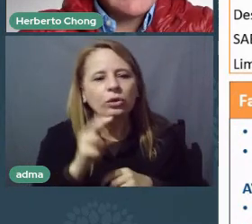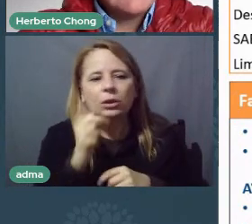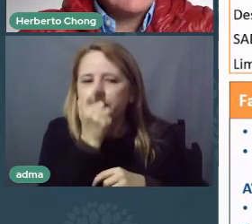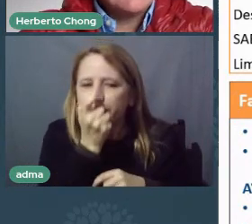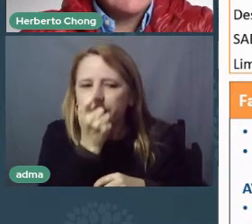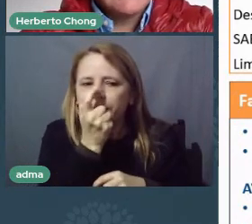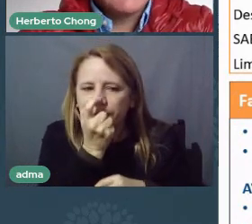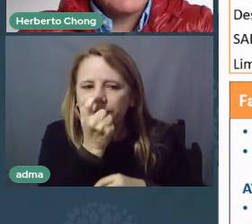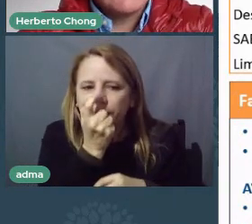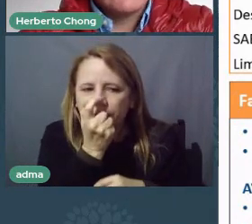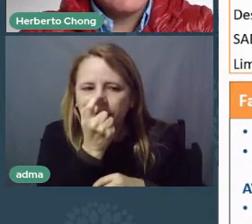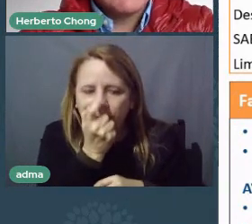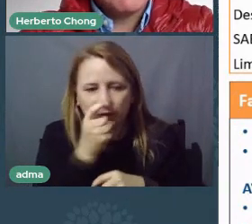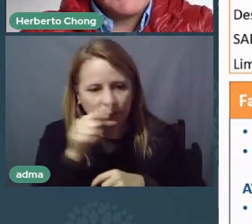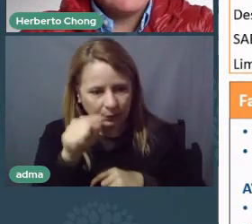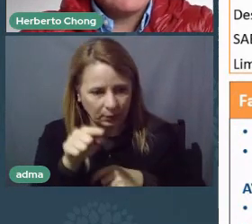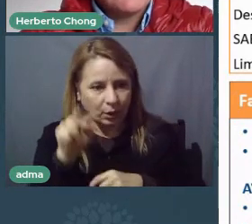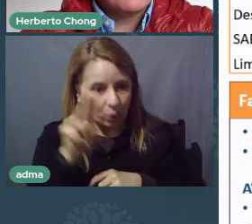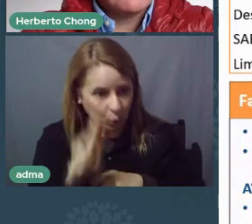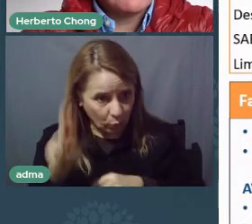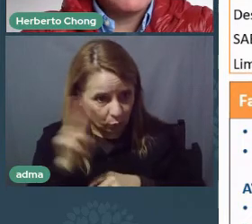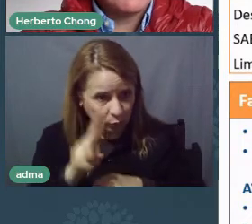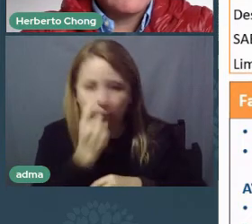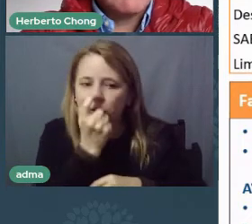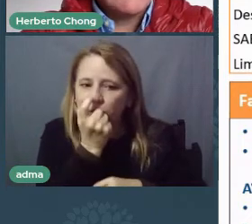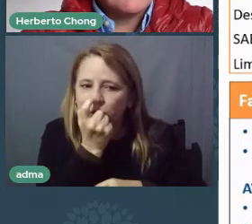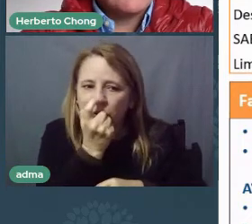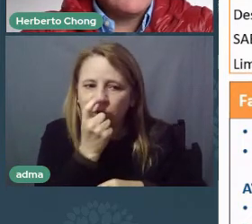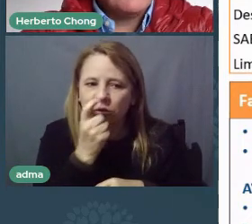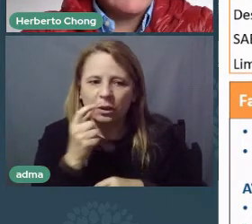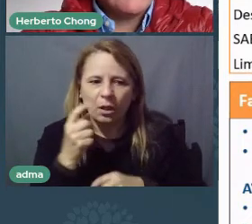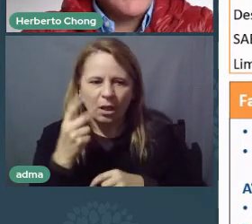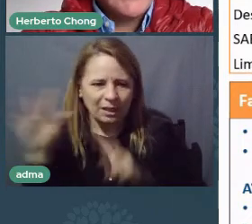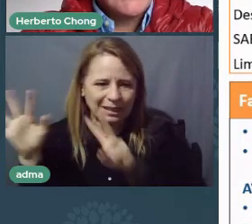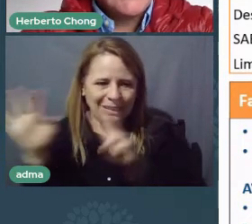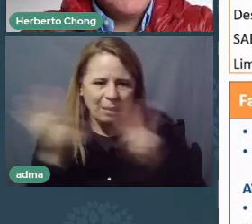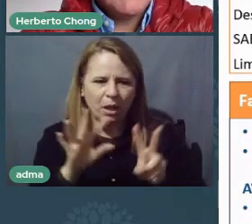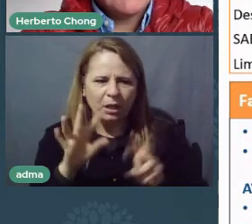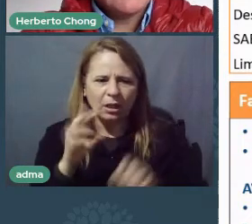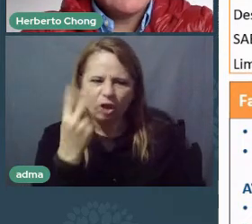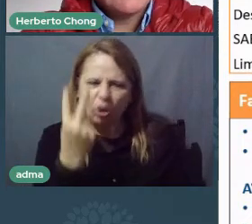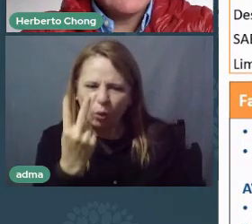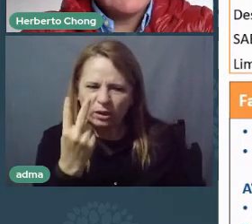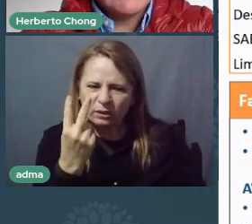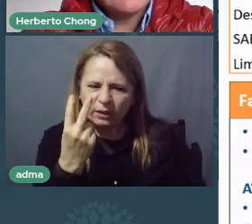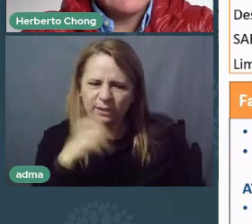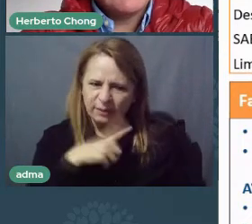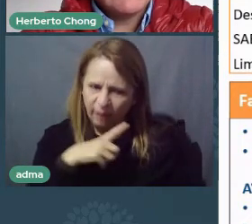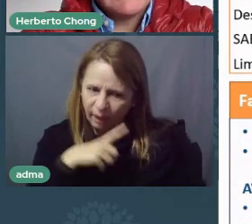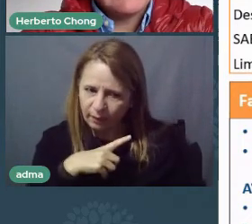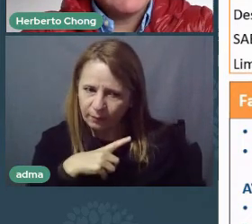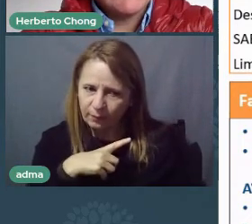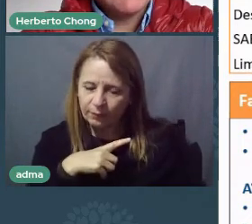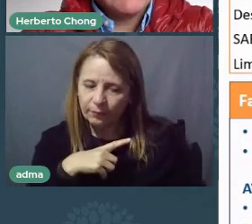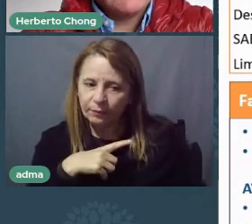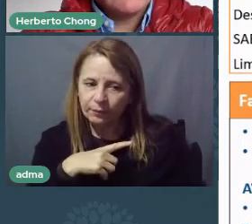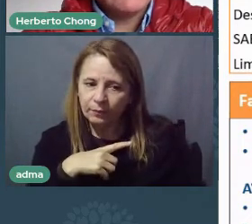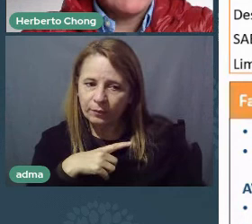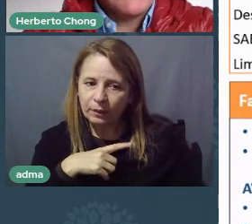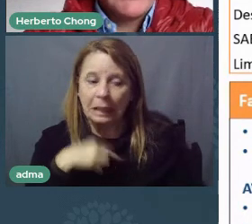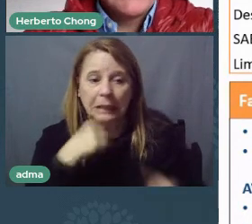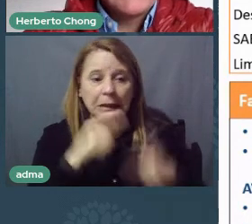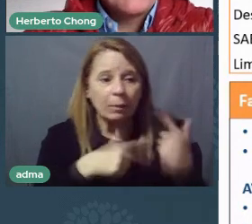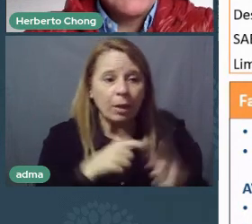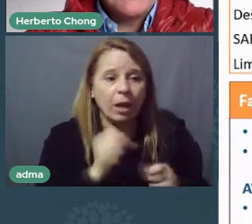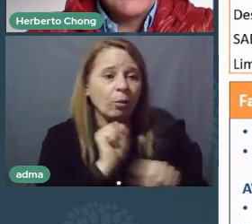de resgate para os sintomas mais do que 2 vezes por semana, sim ou não? E limitação das atividades devido à asma, também